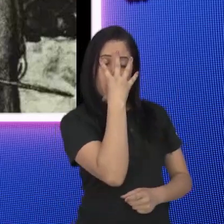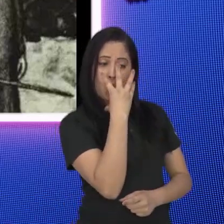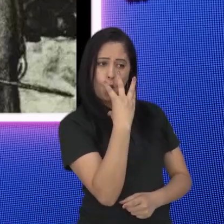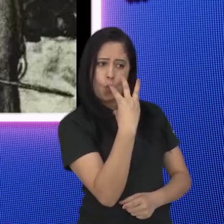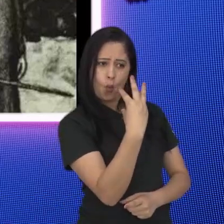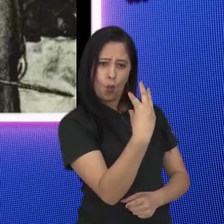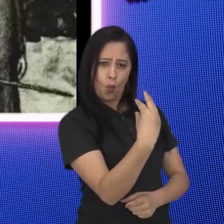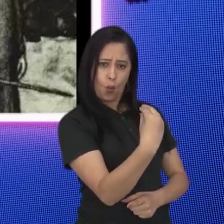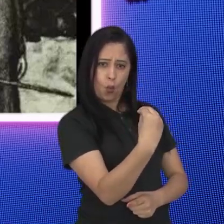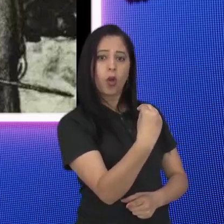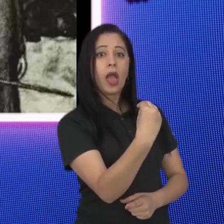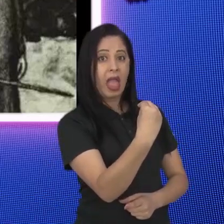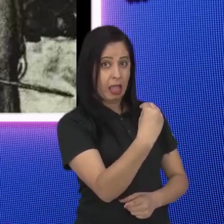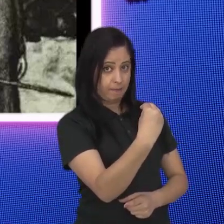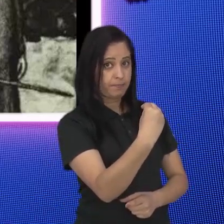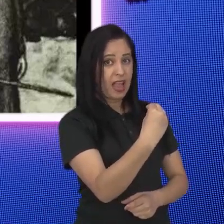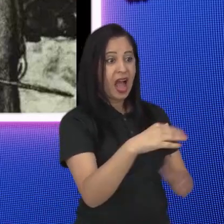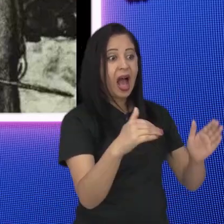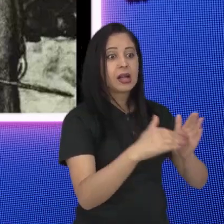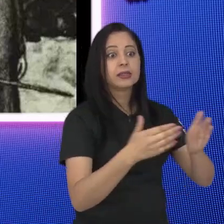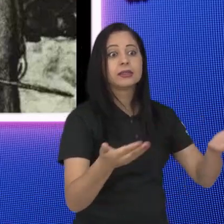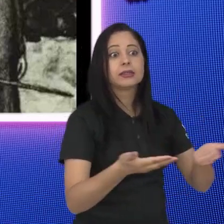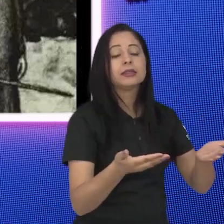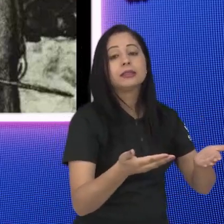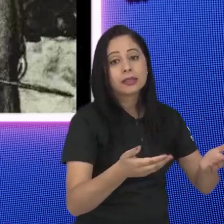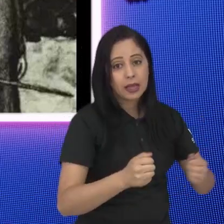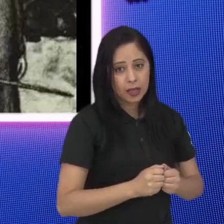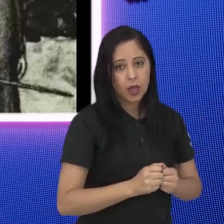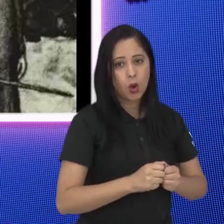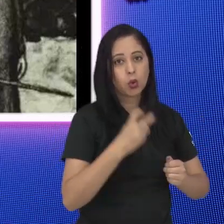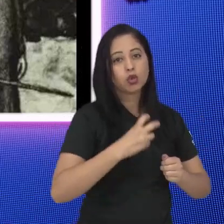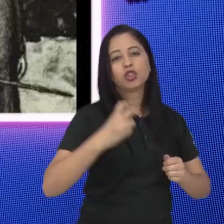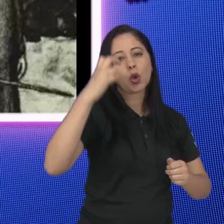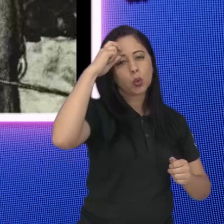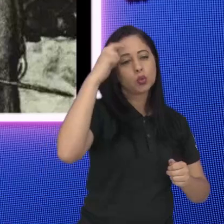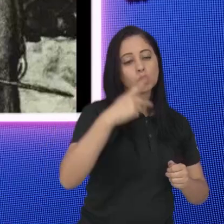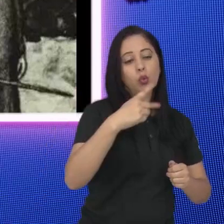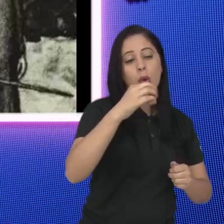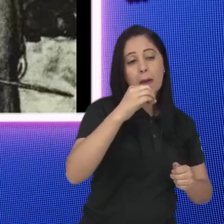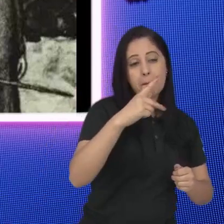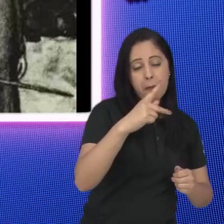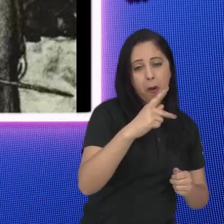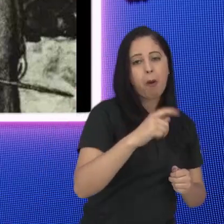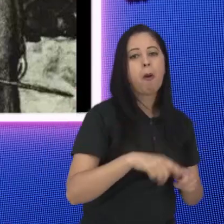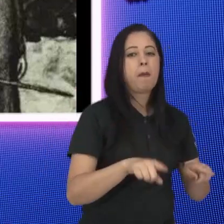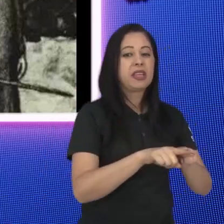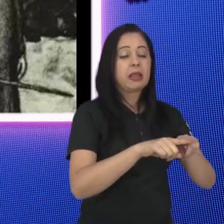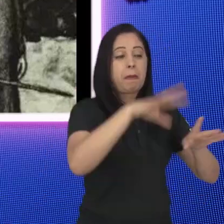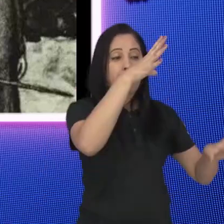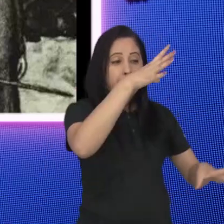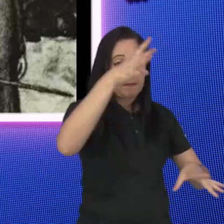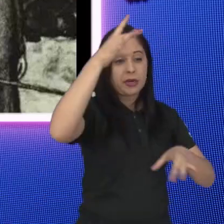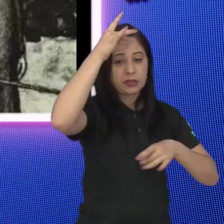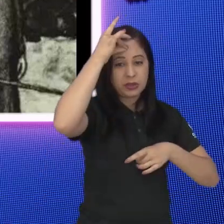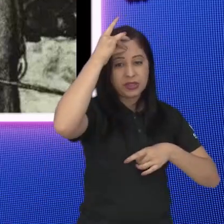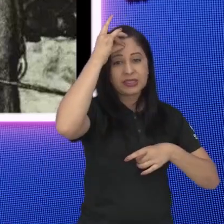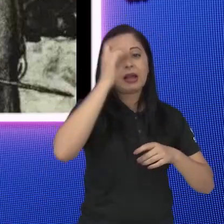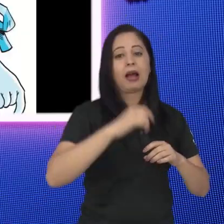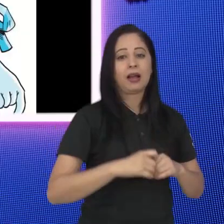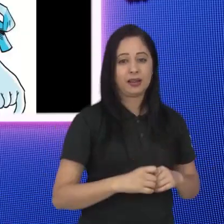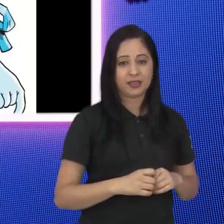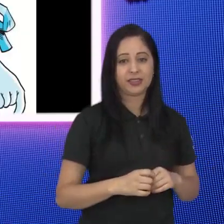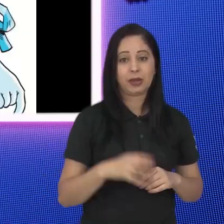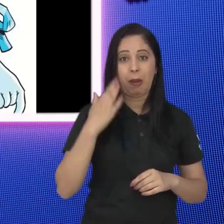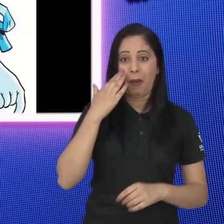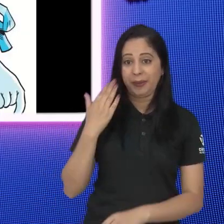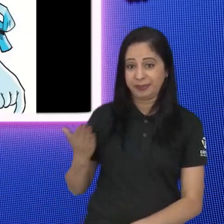e ela realmente marcou muito e ainda marca, né? A cultura pop e personagens e ceifadores e o